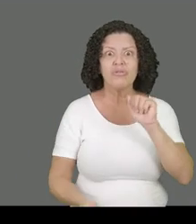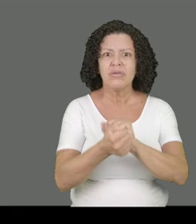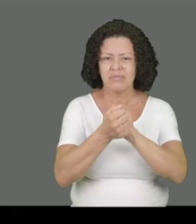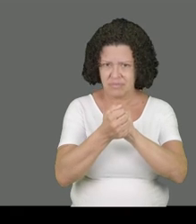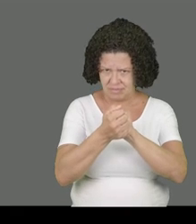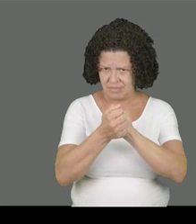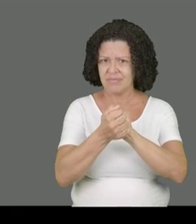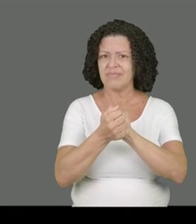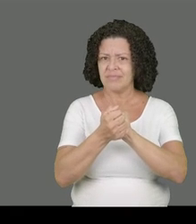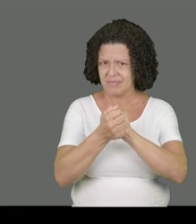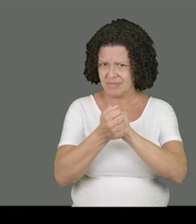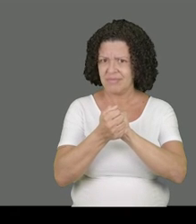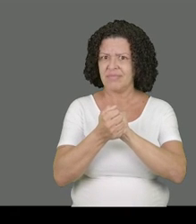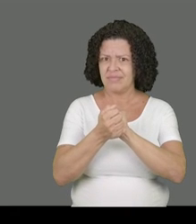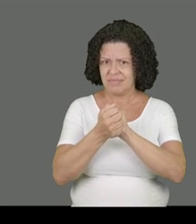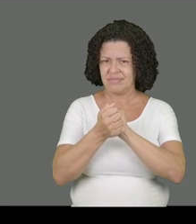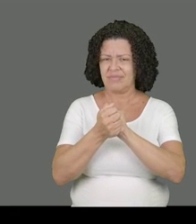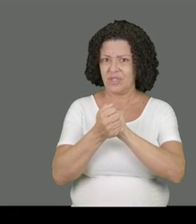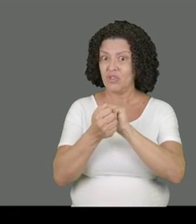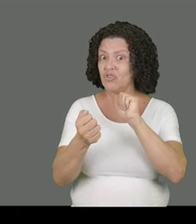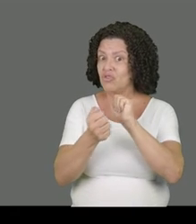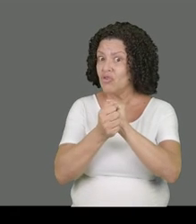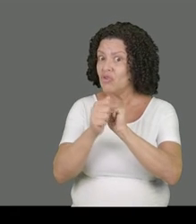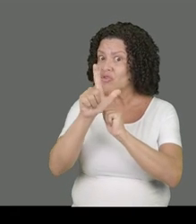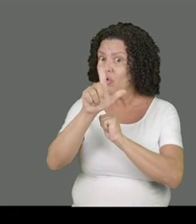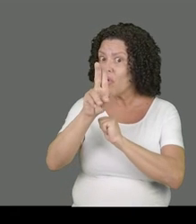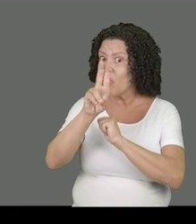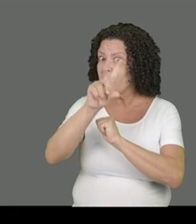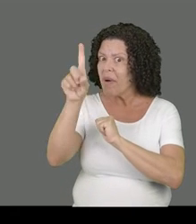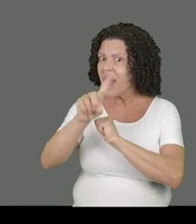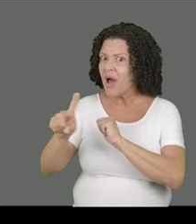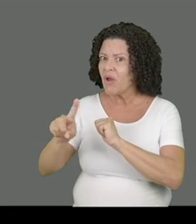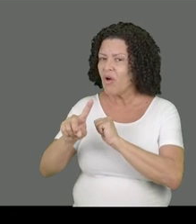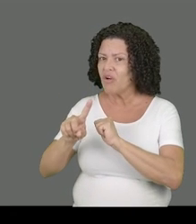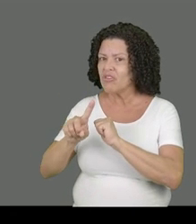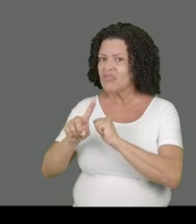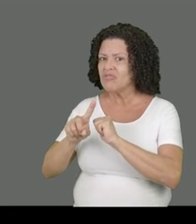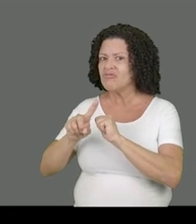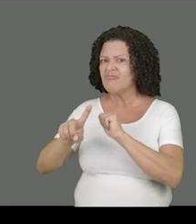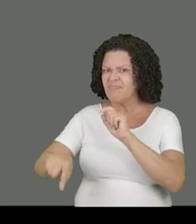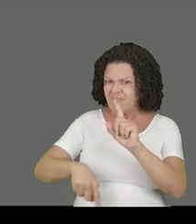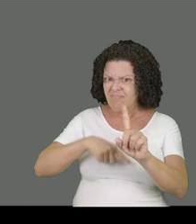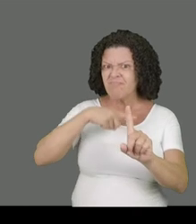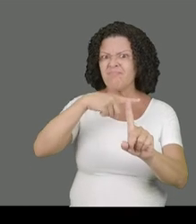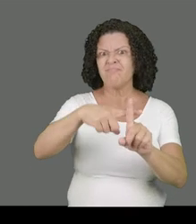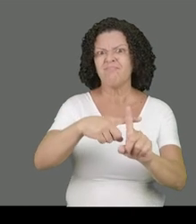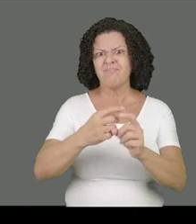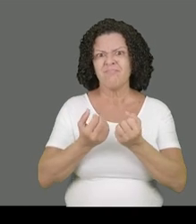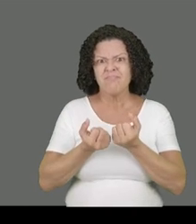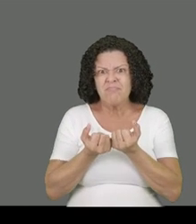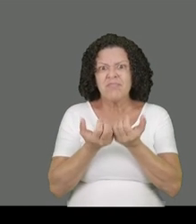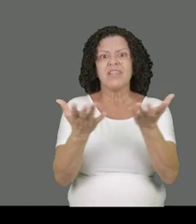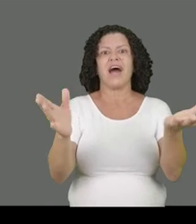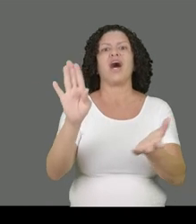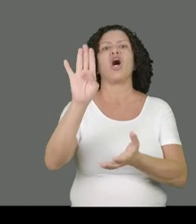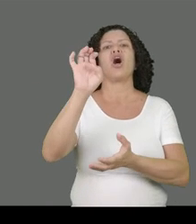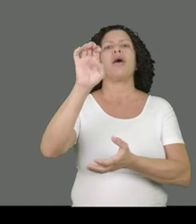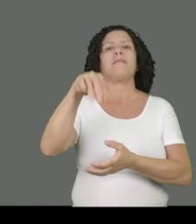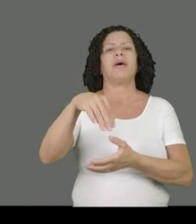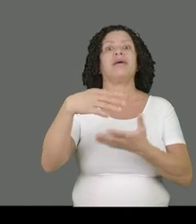lutando juntamente com a grande luz no combate do bem.